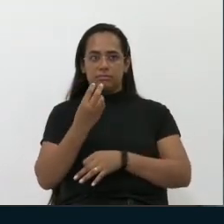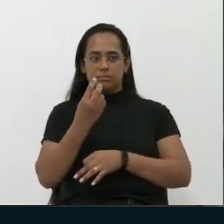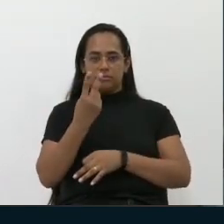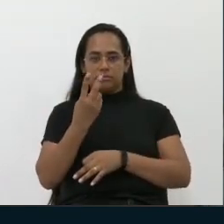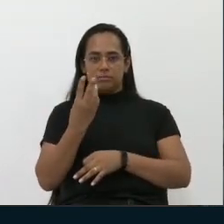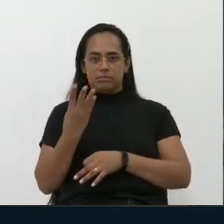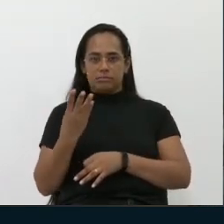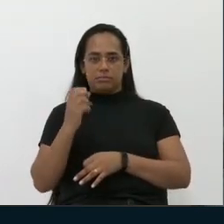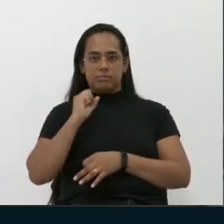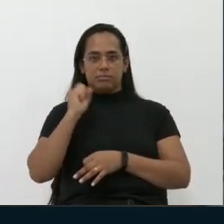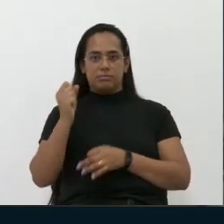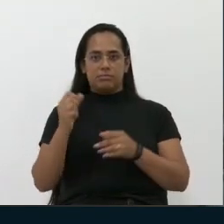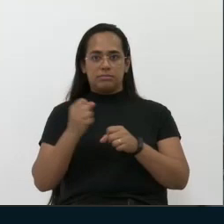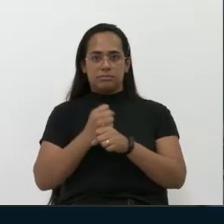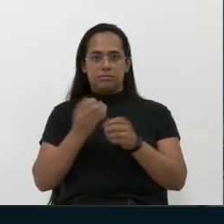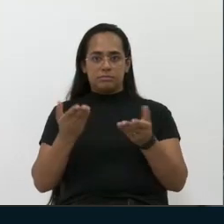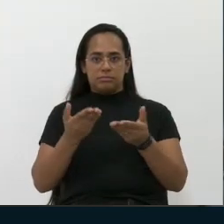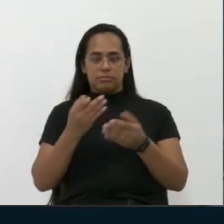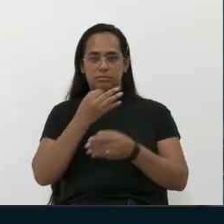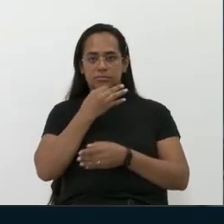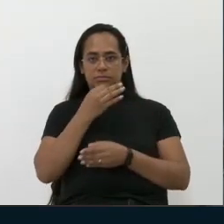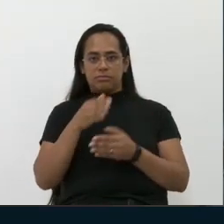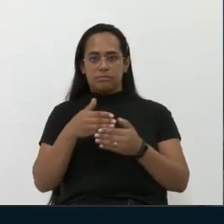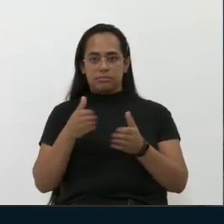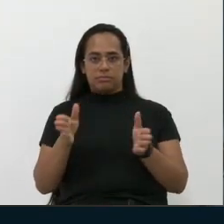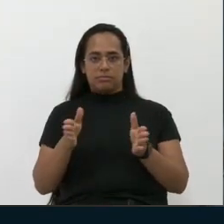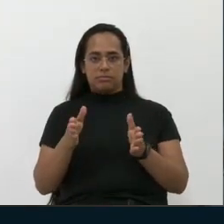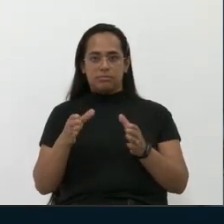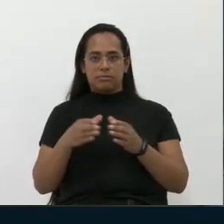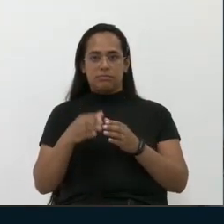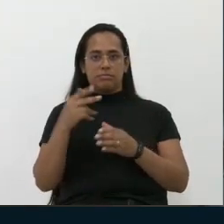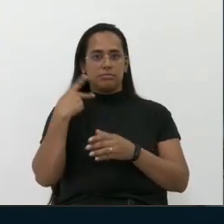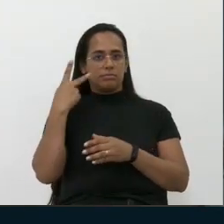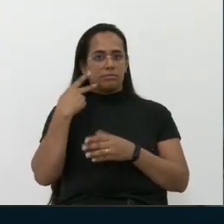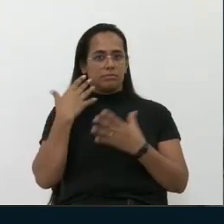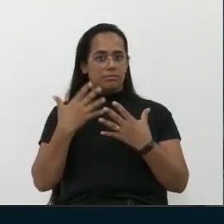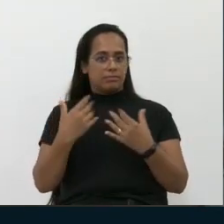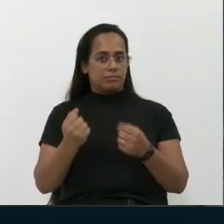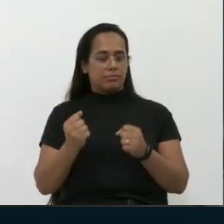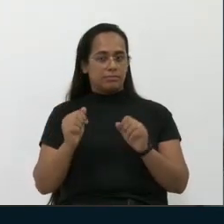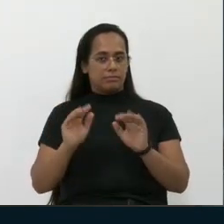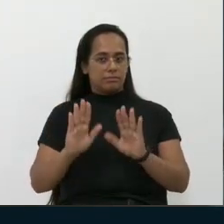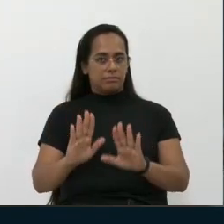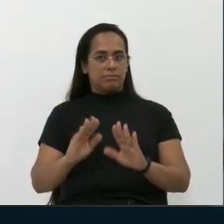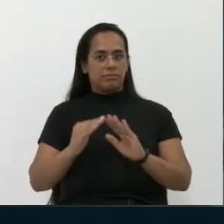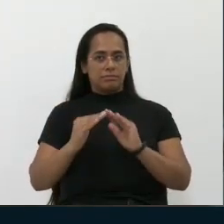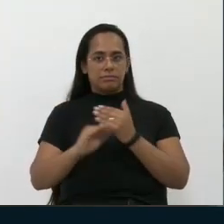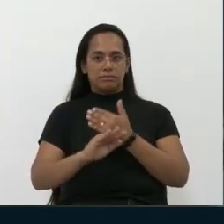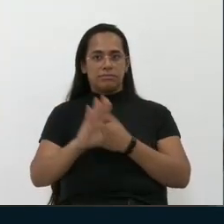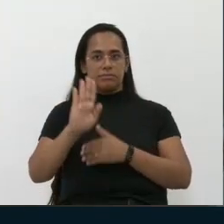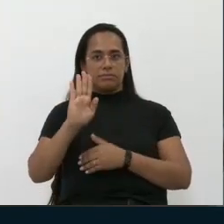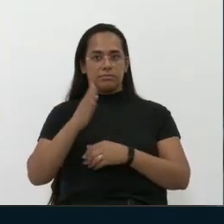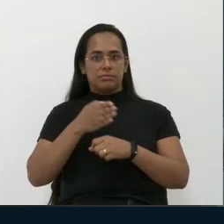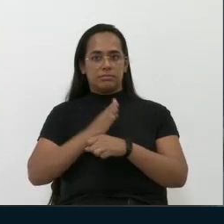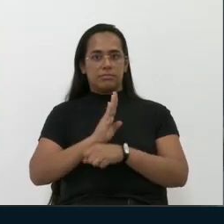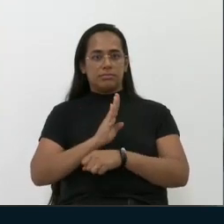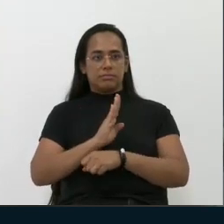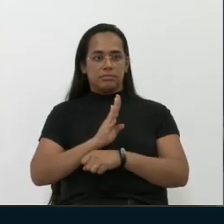aberta a palavra. Os vereadores favoráveis permaneçam como estão e os contrários se manifestem.